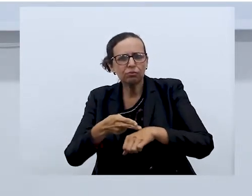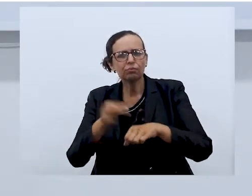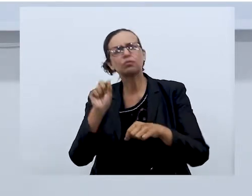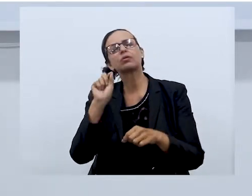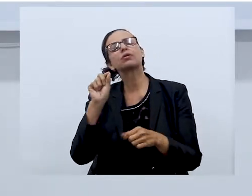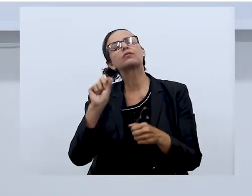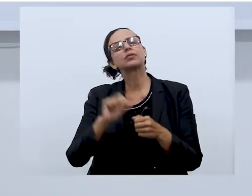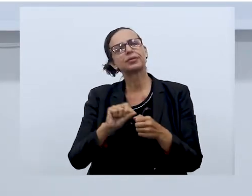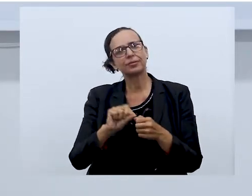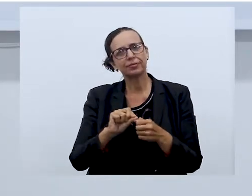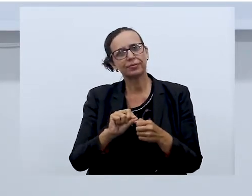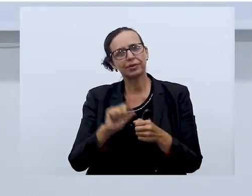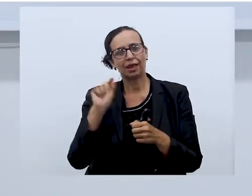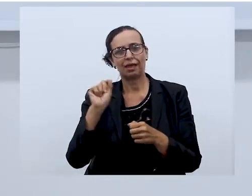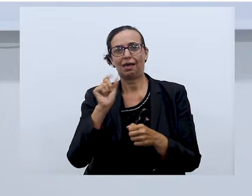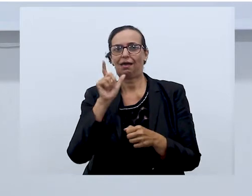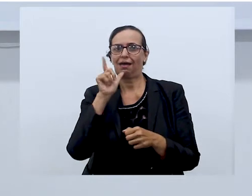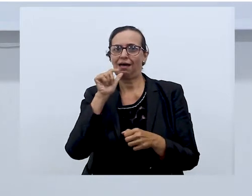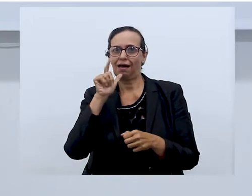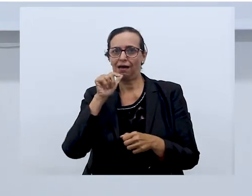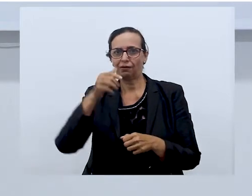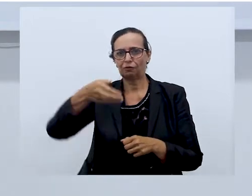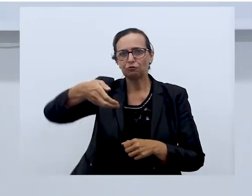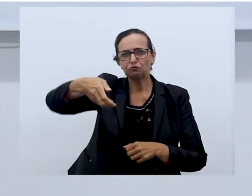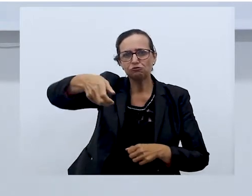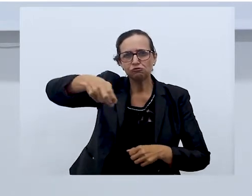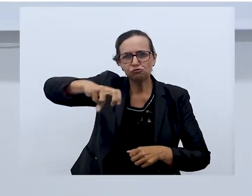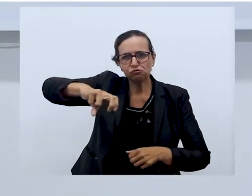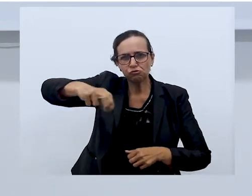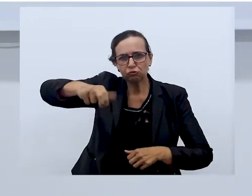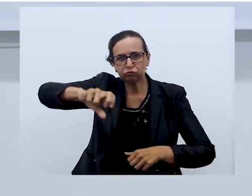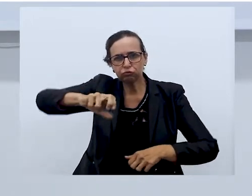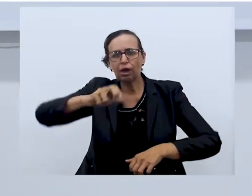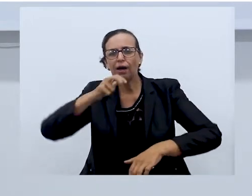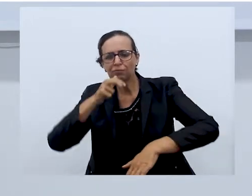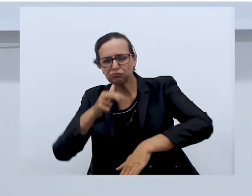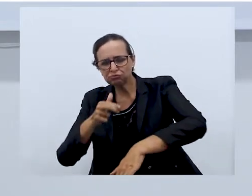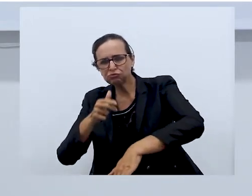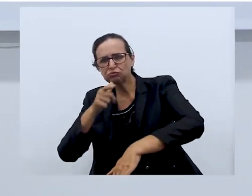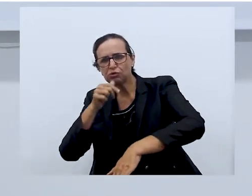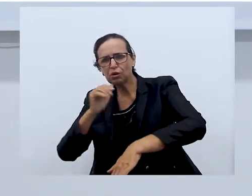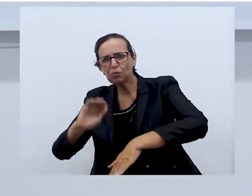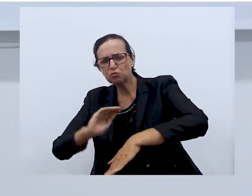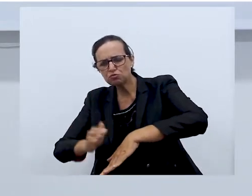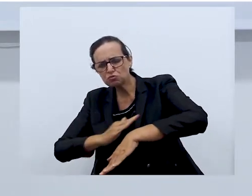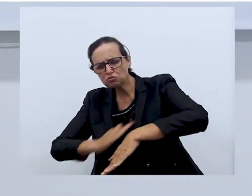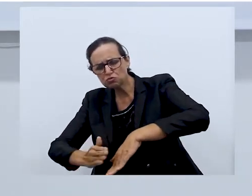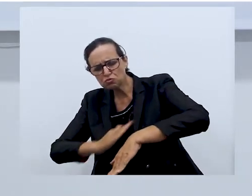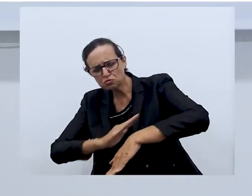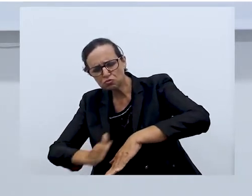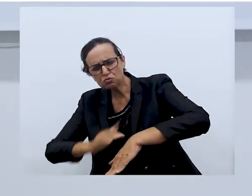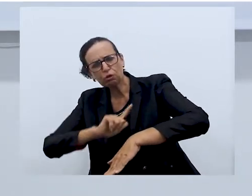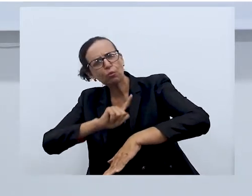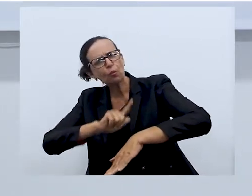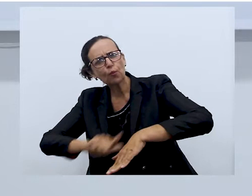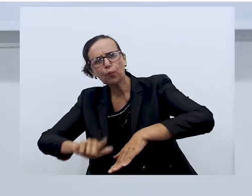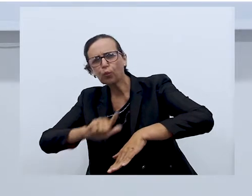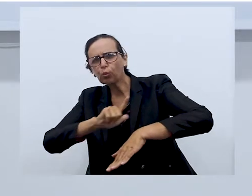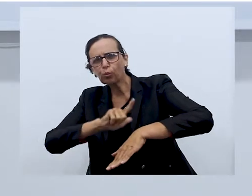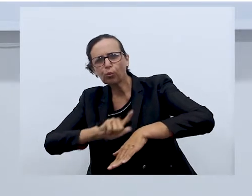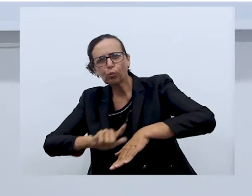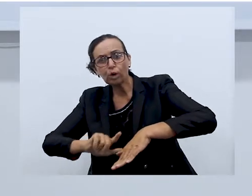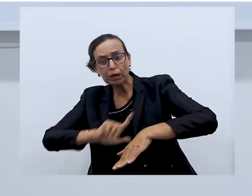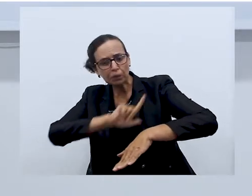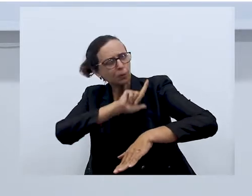cortes, o que deve ser feito. A primeira coisa a fazer é lavar com água e sabão em água corrente. Para quê? Para que